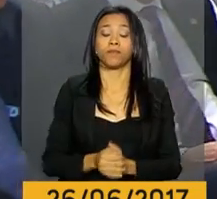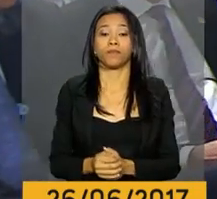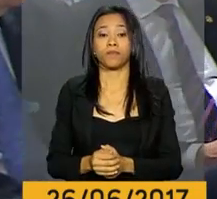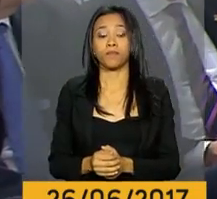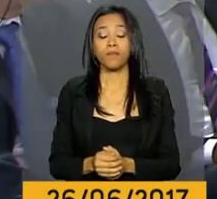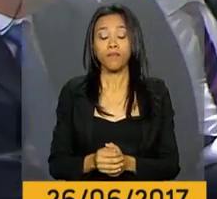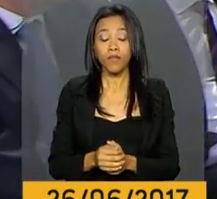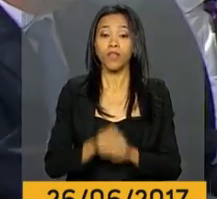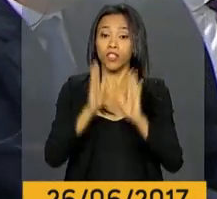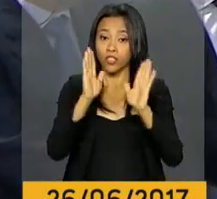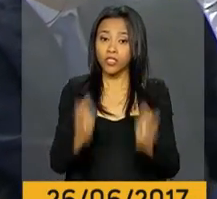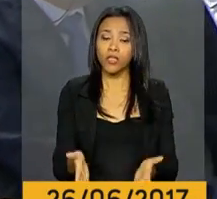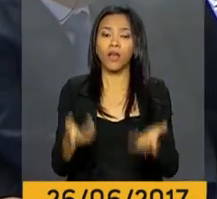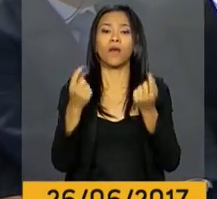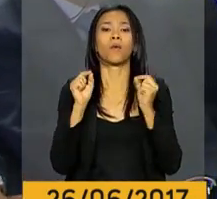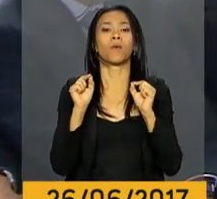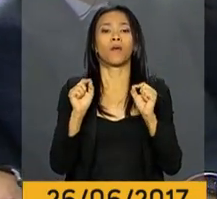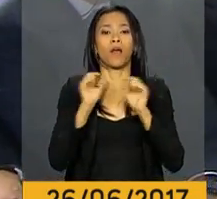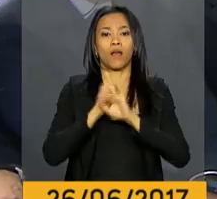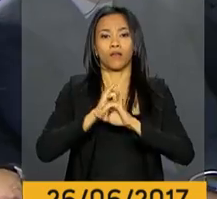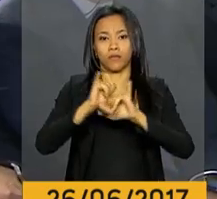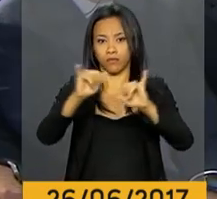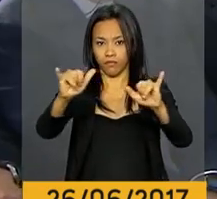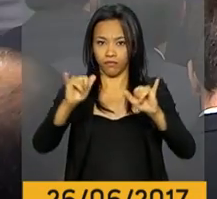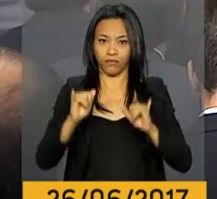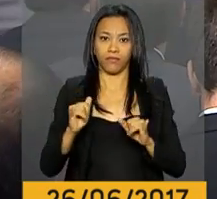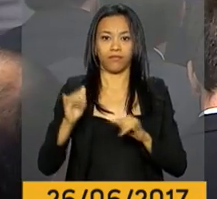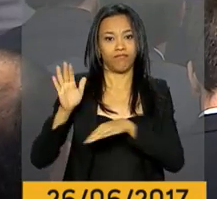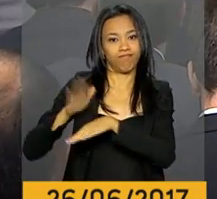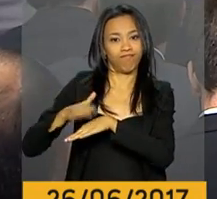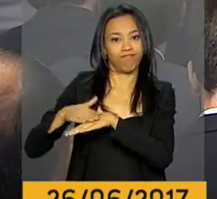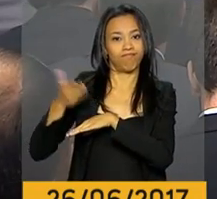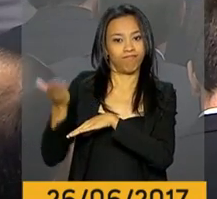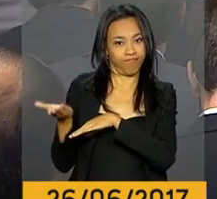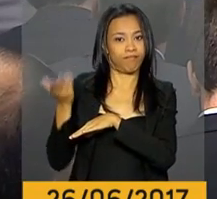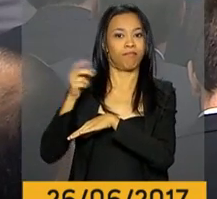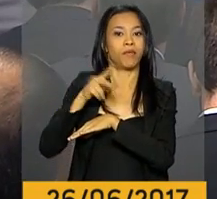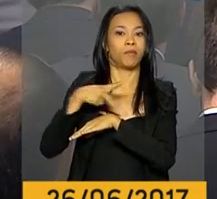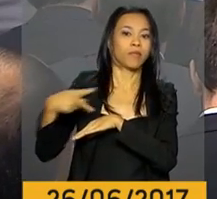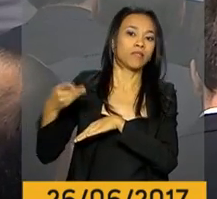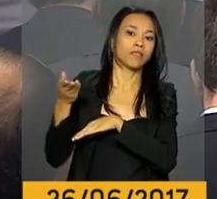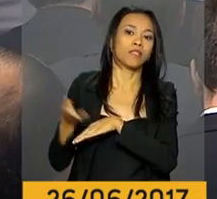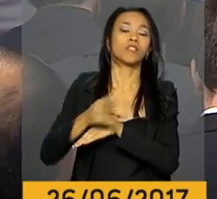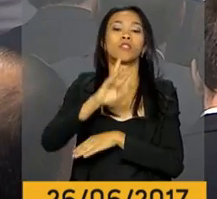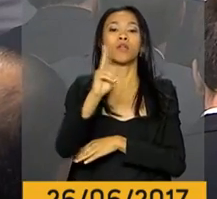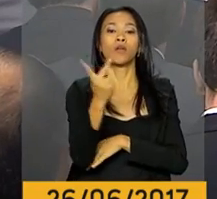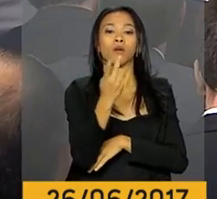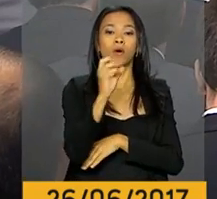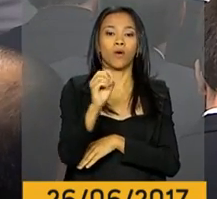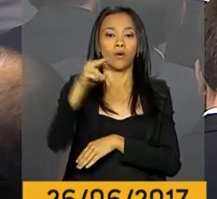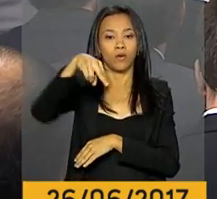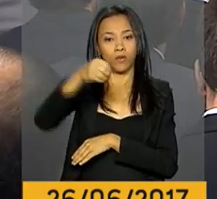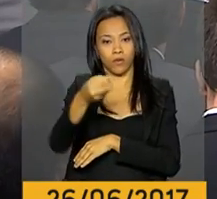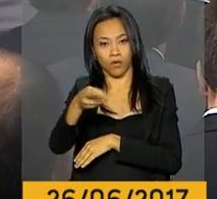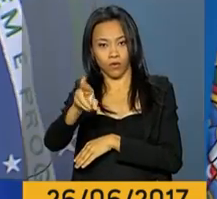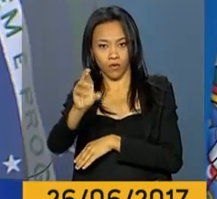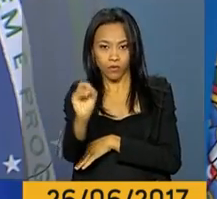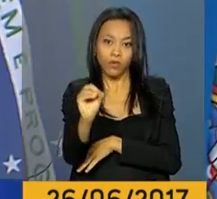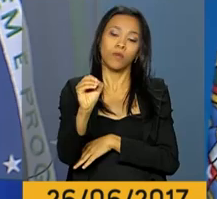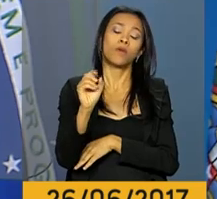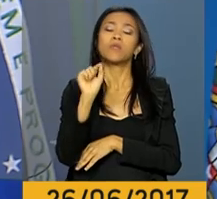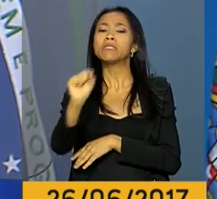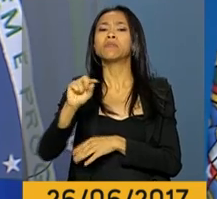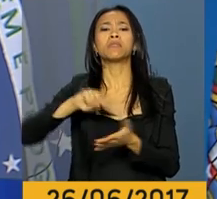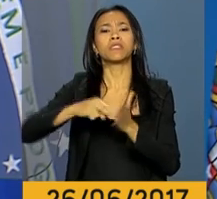enunciadas já pelo pelo presidente Honório Pinheiro o que está a